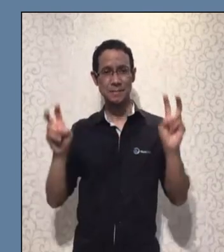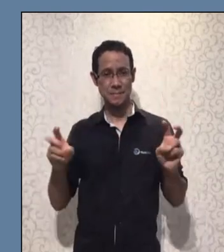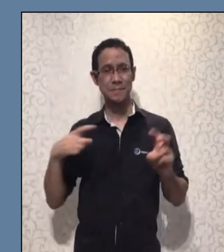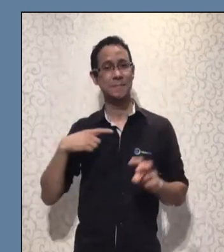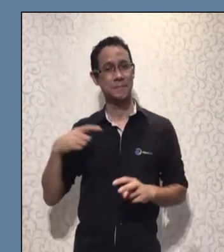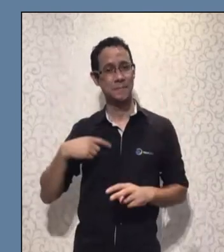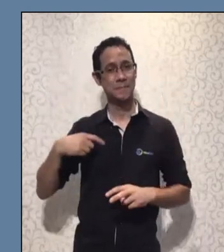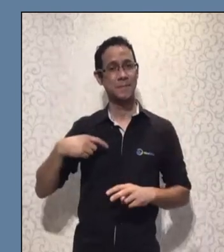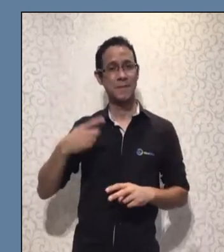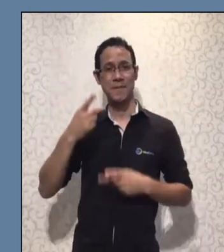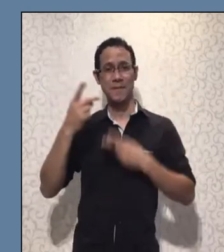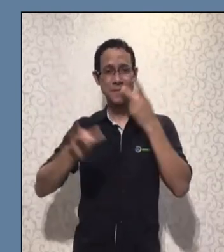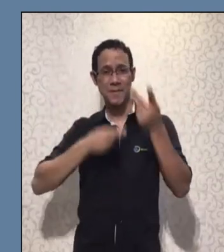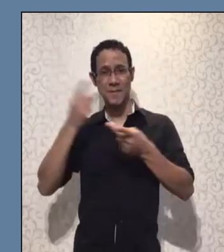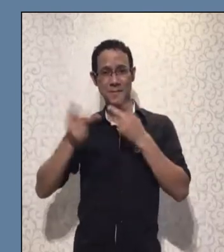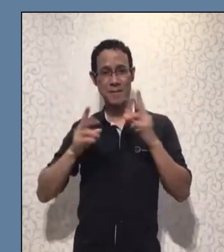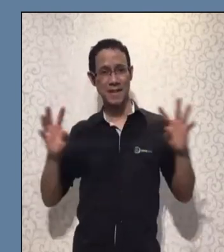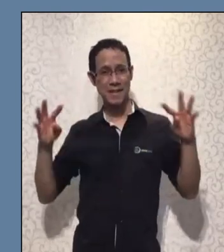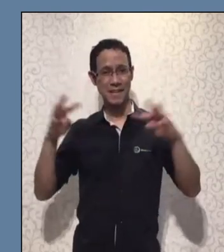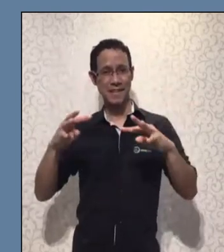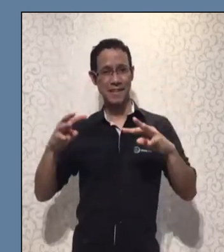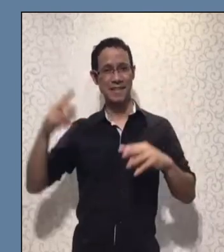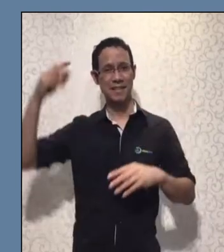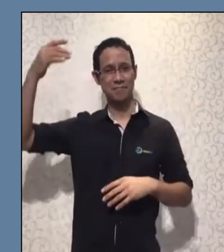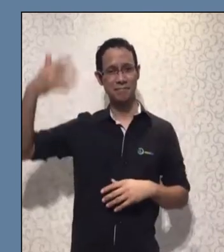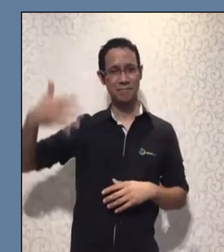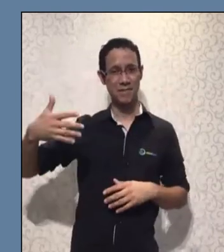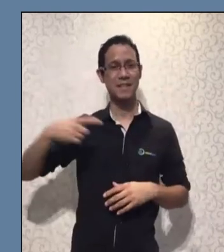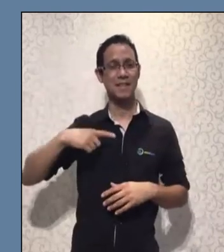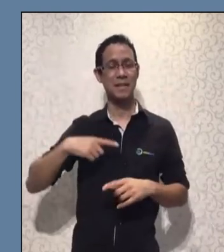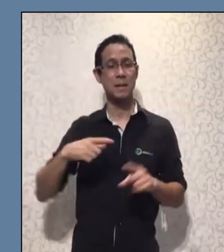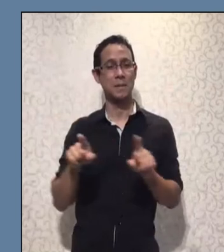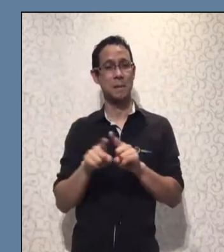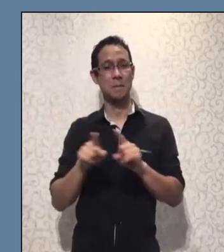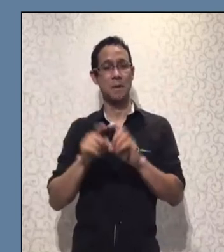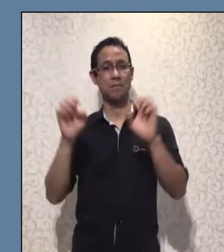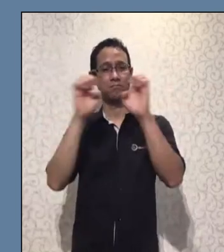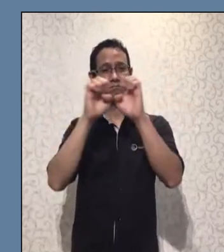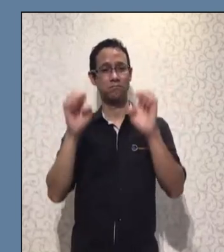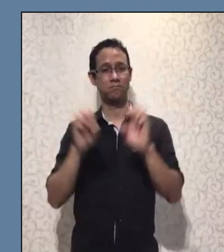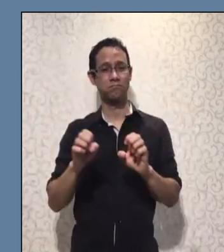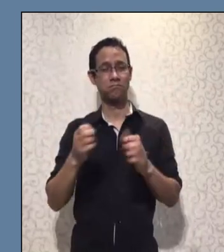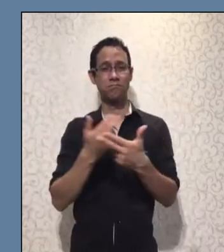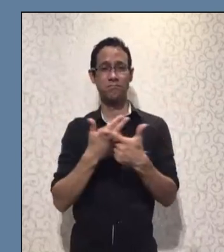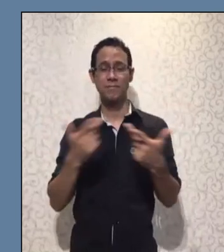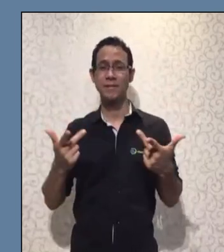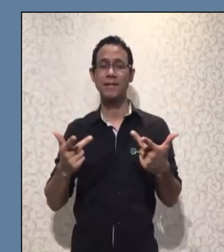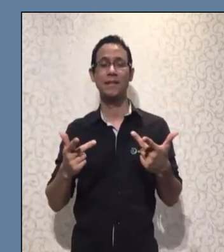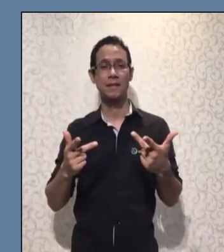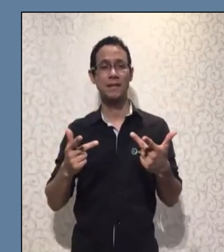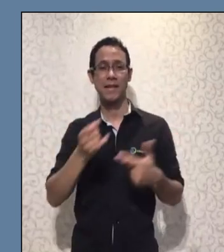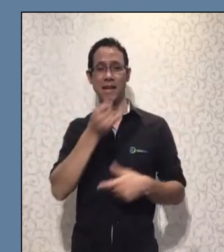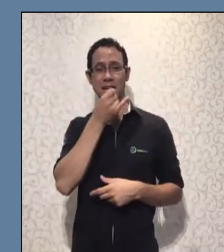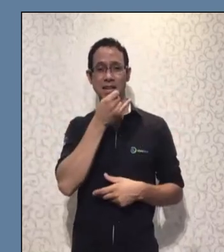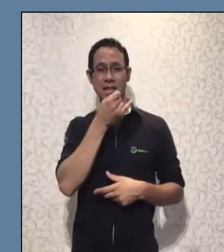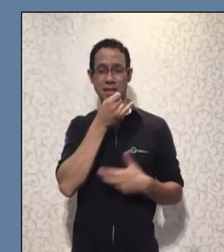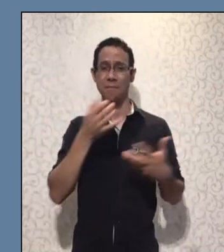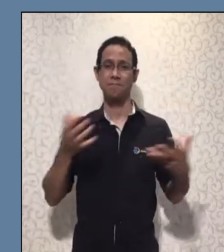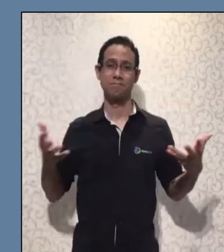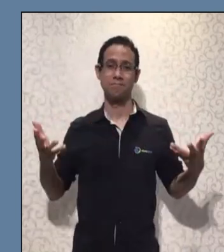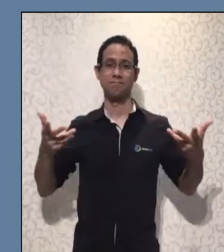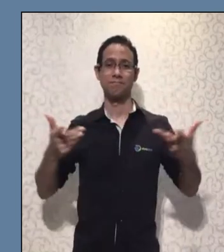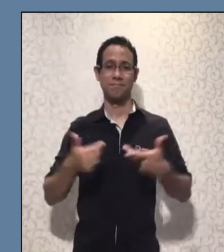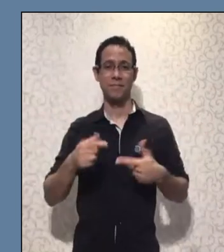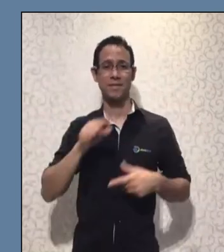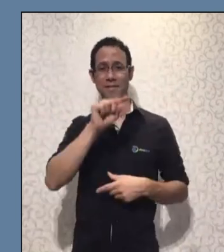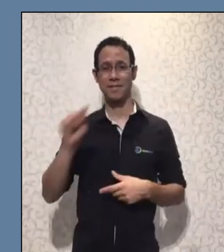fala dos nossos ouvintes, mas também estruturaram boa parte dos exemplos incríveis que vocês trouxeram para a gente pensar como